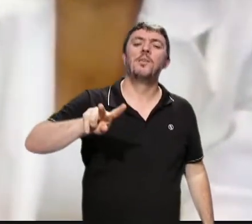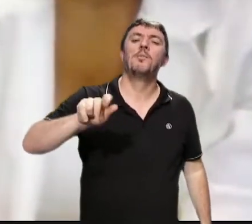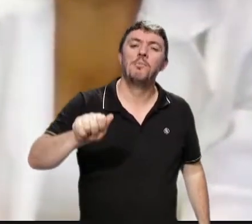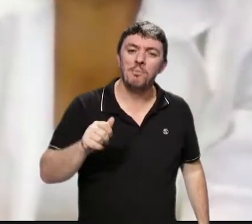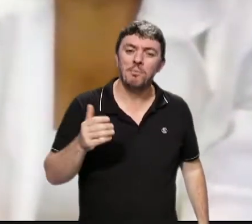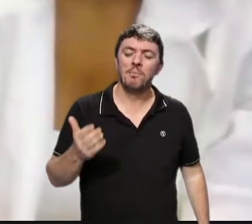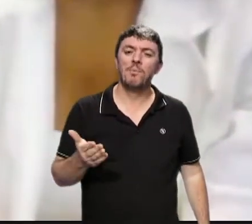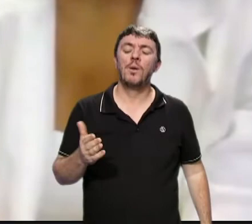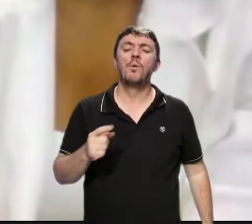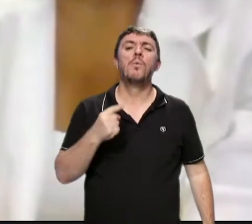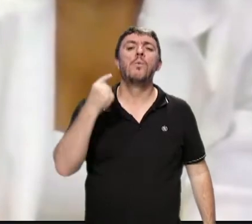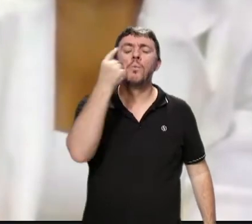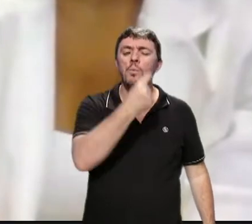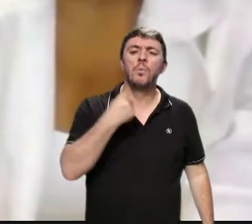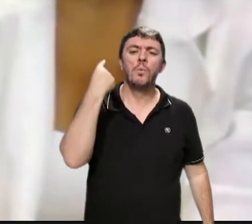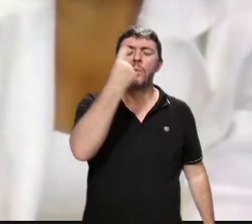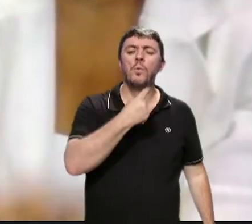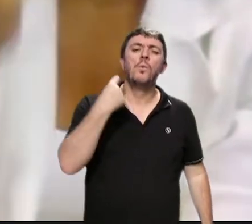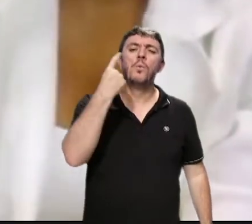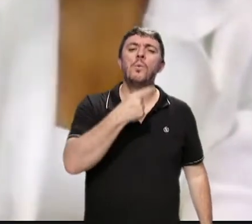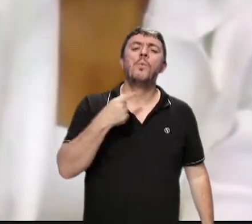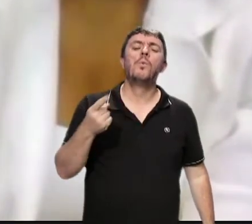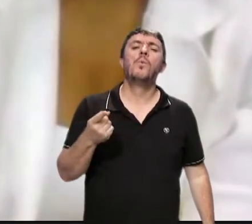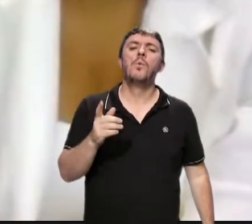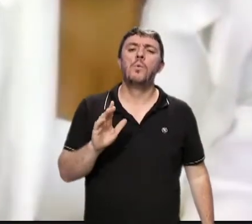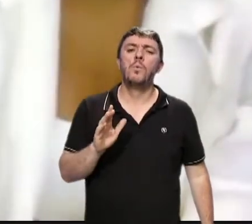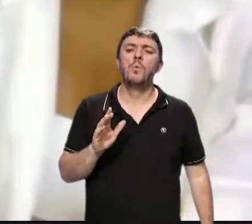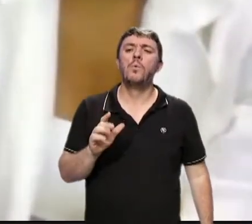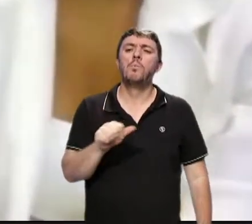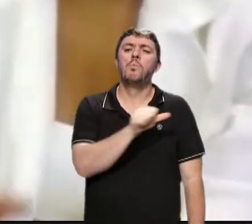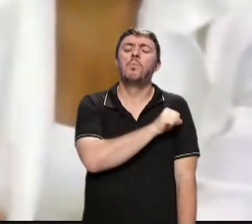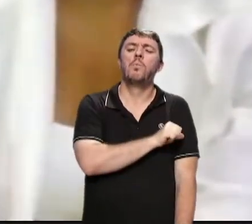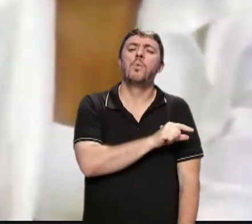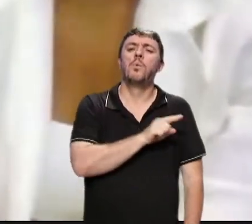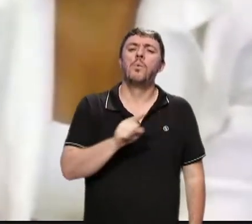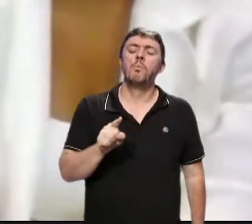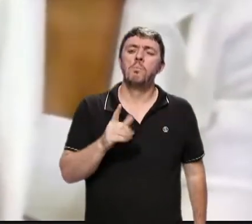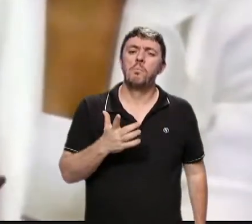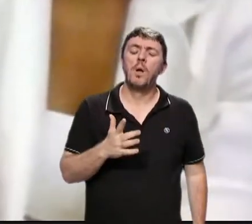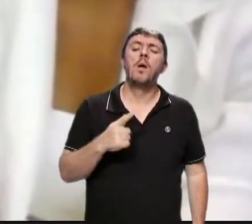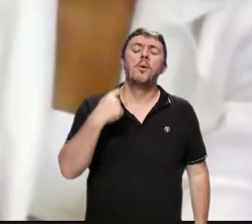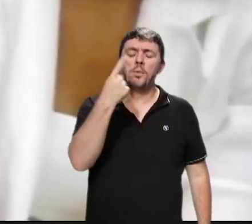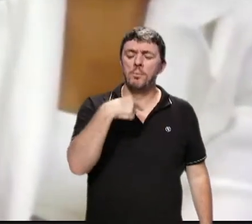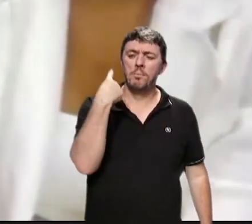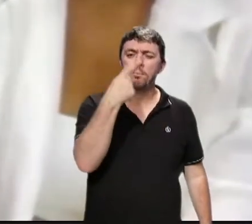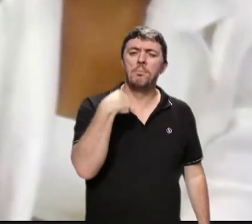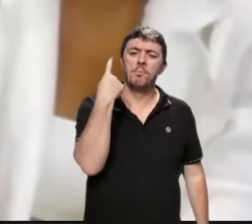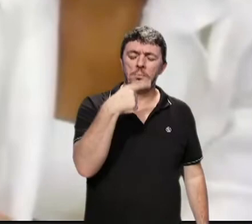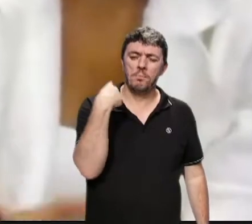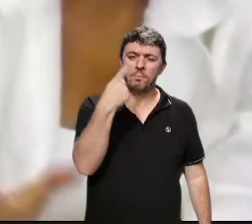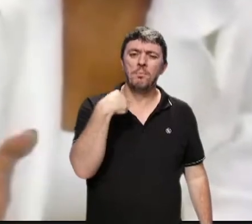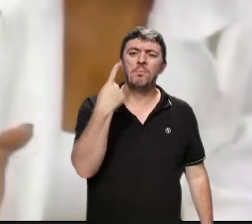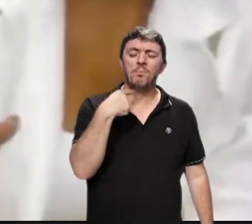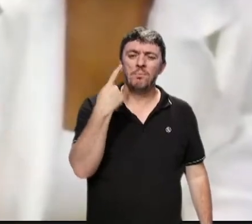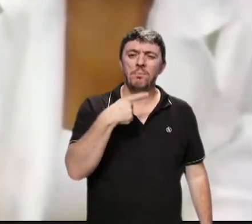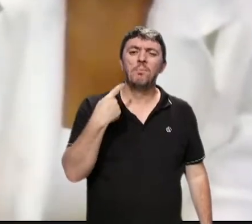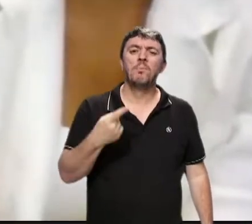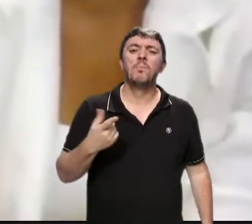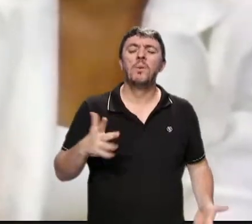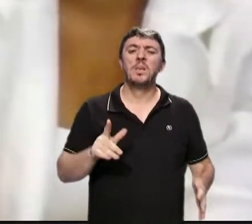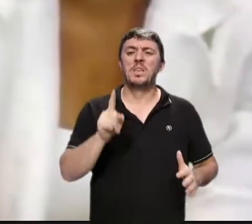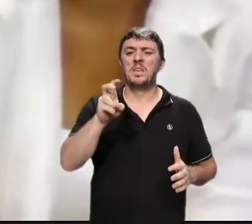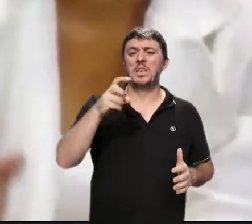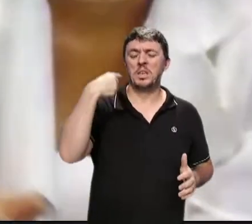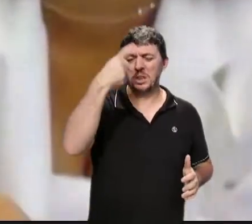quantas horas que a gente chegou do Rio? 4 horas? Ah, nem tanto. Muitas horas, a sensação, térmica era de 15